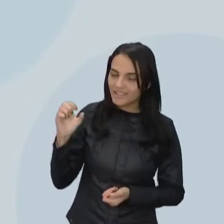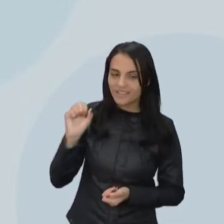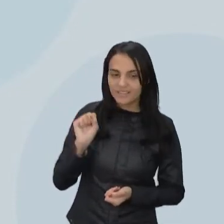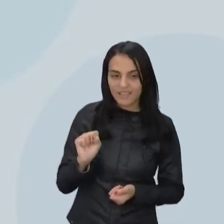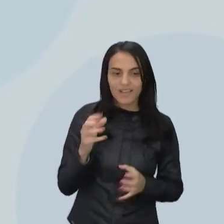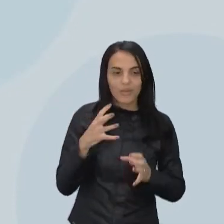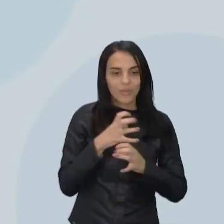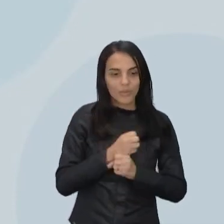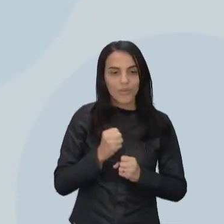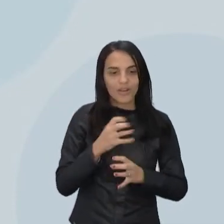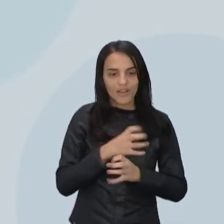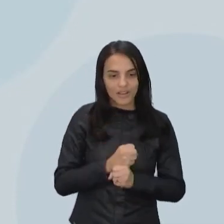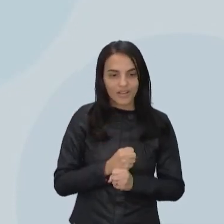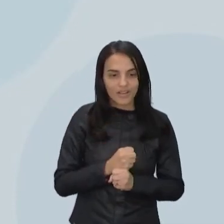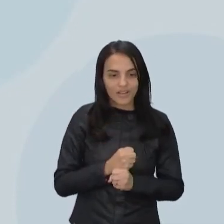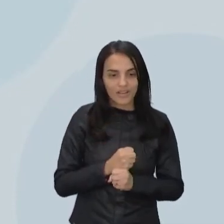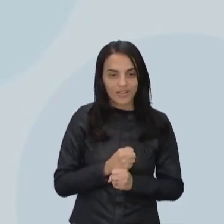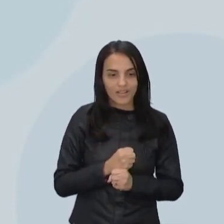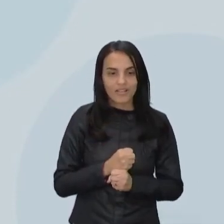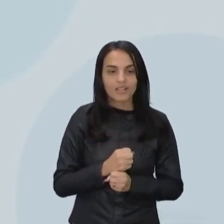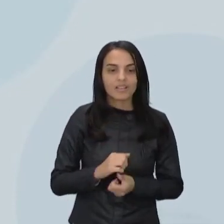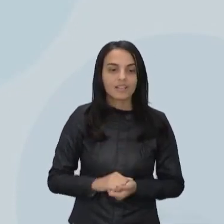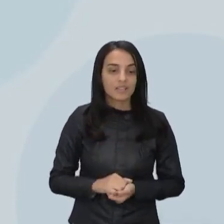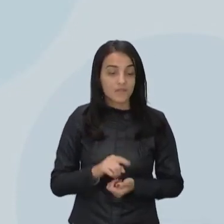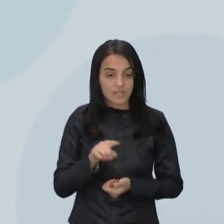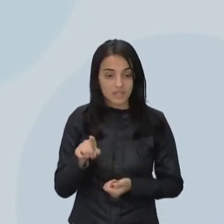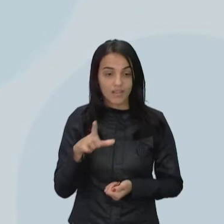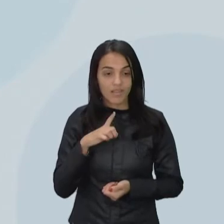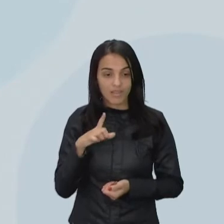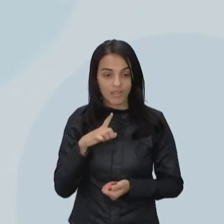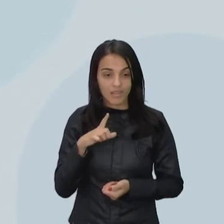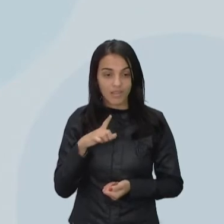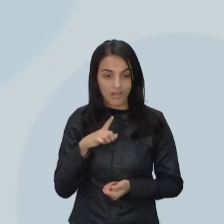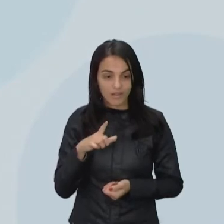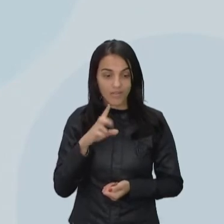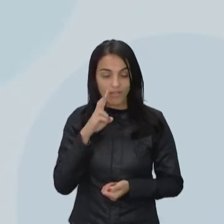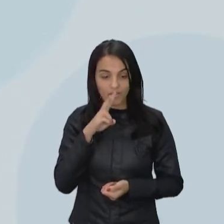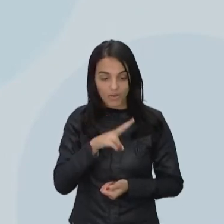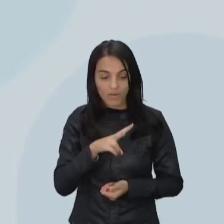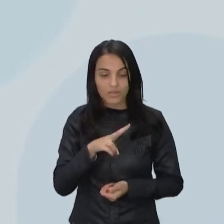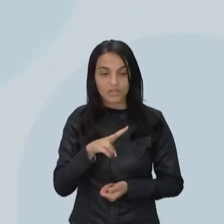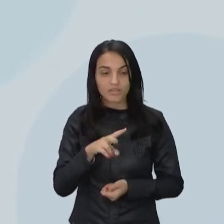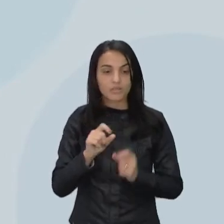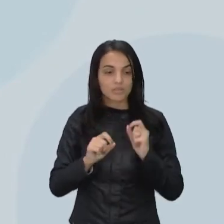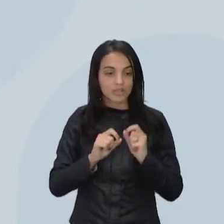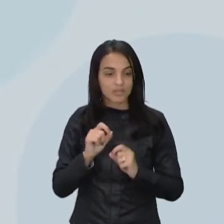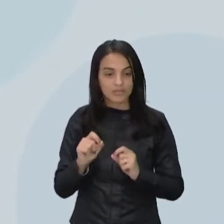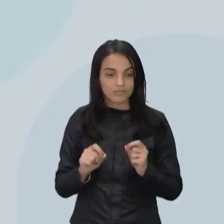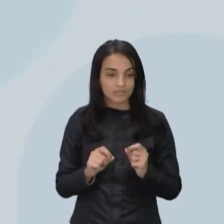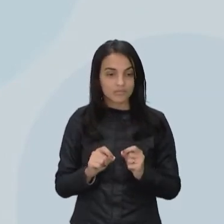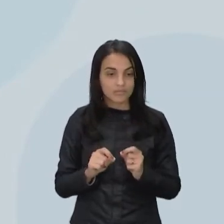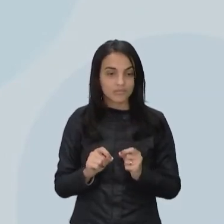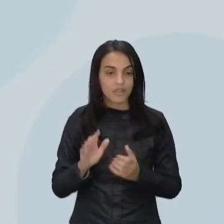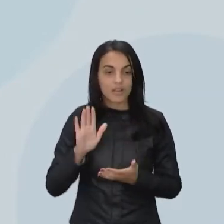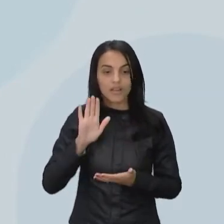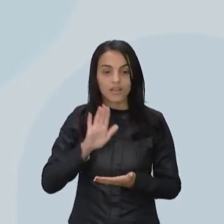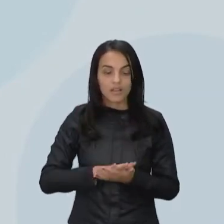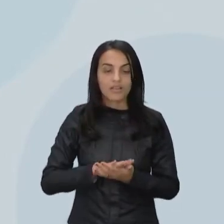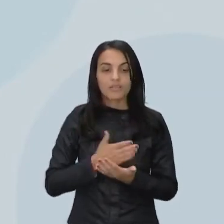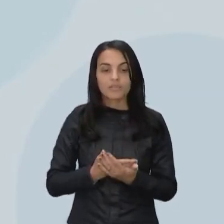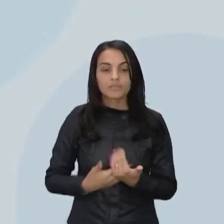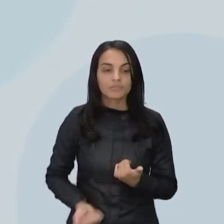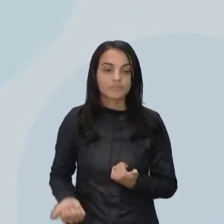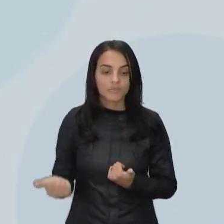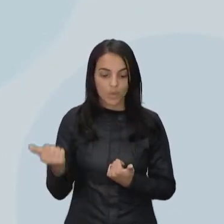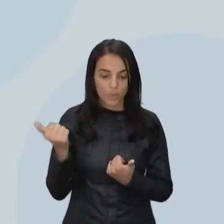Os cálculos, né, que a gente precisa aí. Quando você tem aqui uma potência de uma potência, ou quando